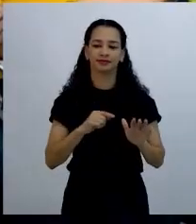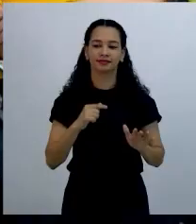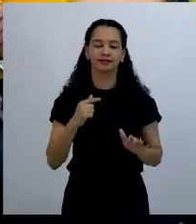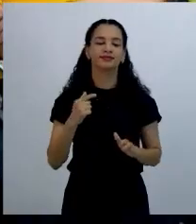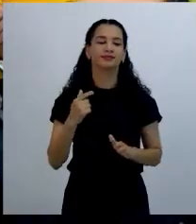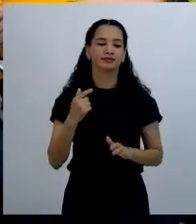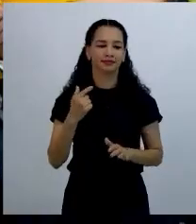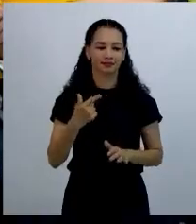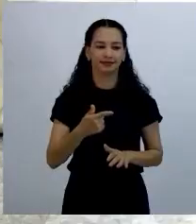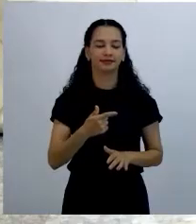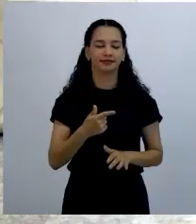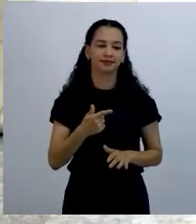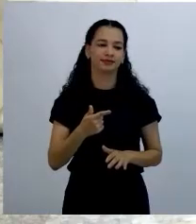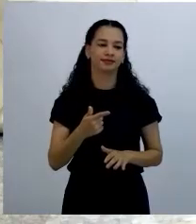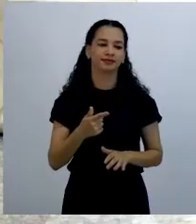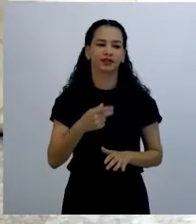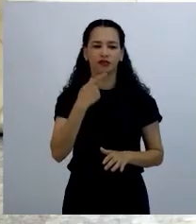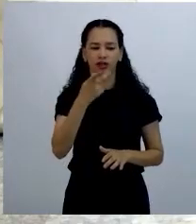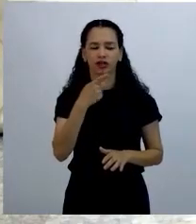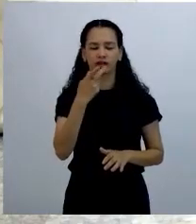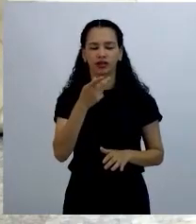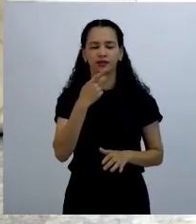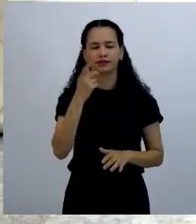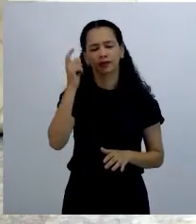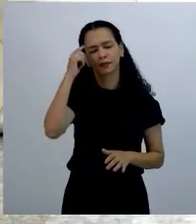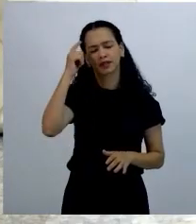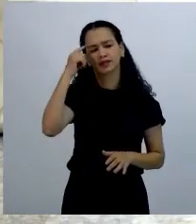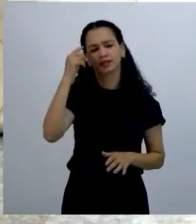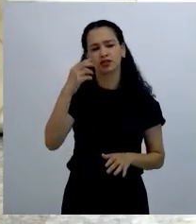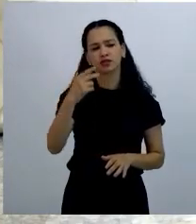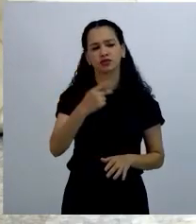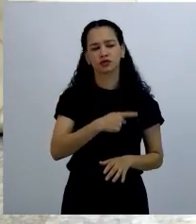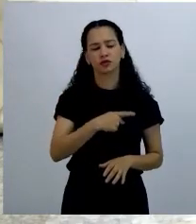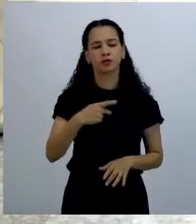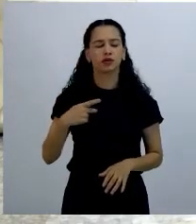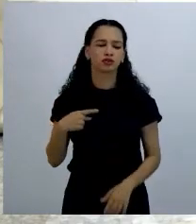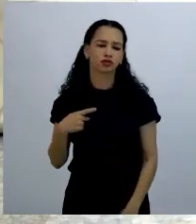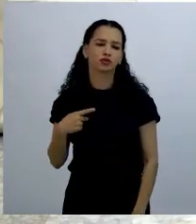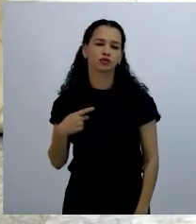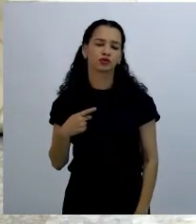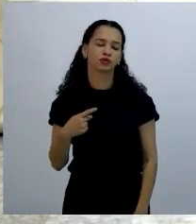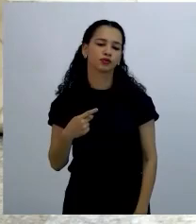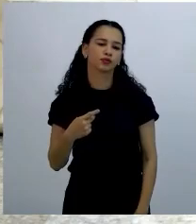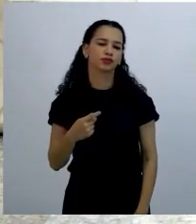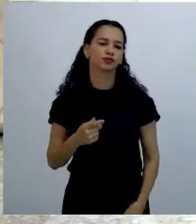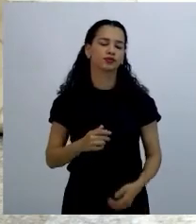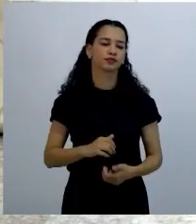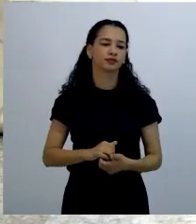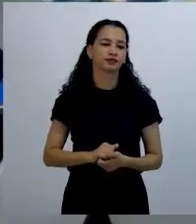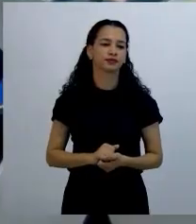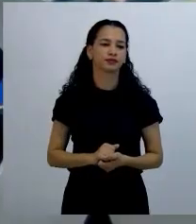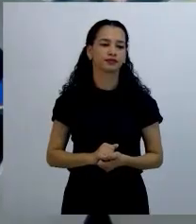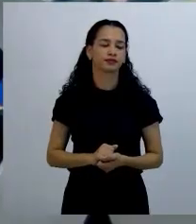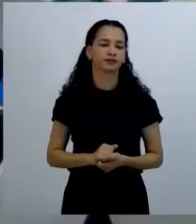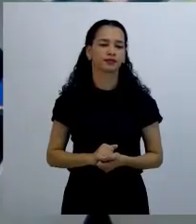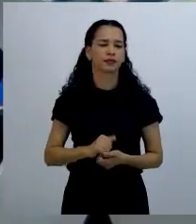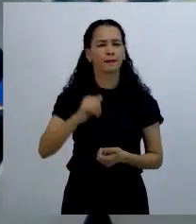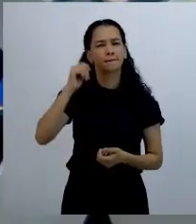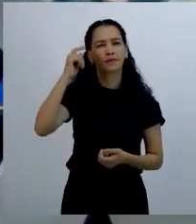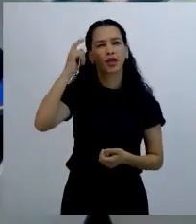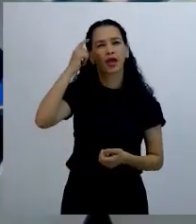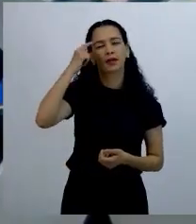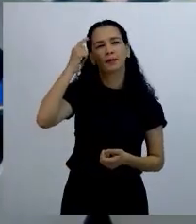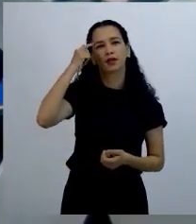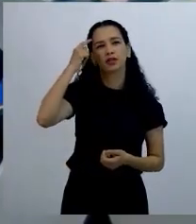possibilidade hipótese Imagina você conversando na igreja e o seu pastor olhando para você dizendo ah Fulano beltrano por favor